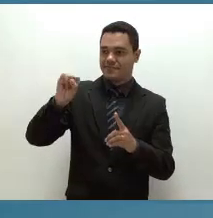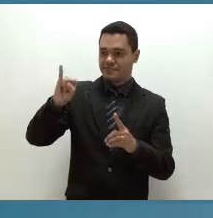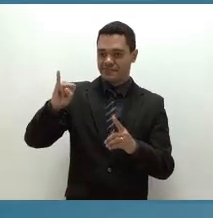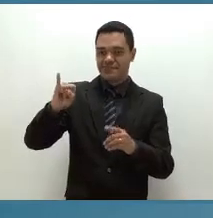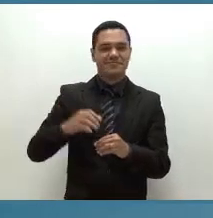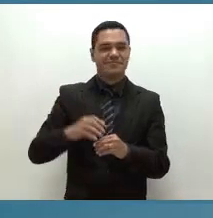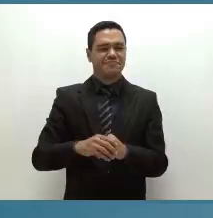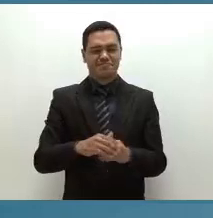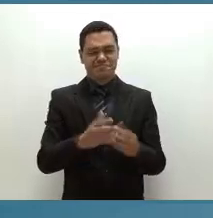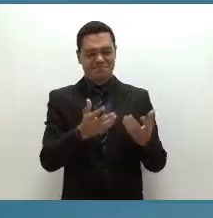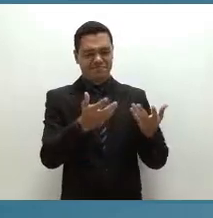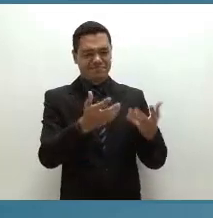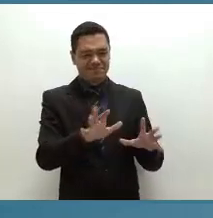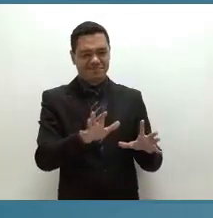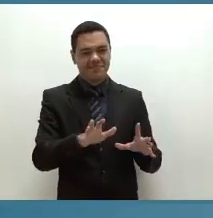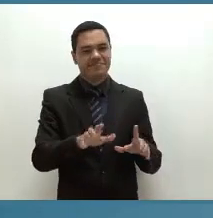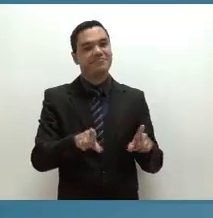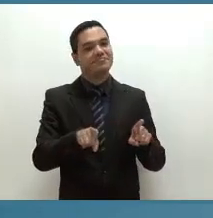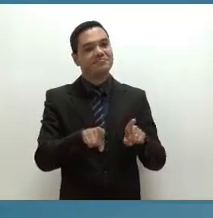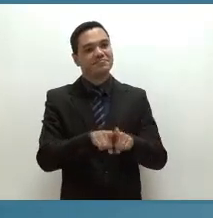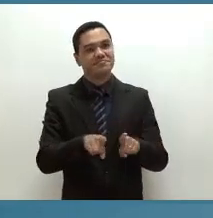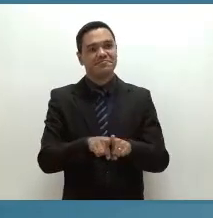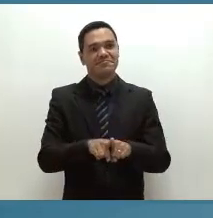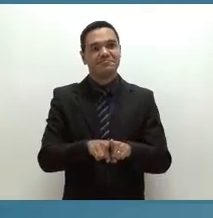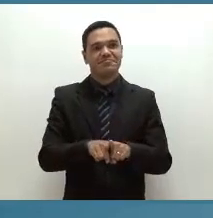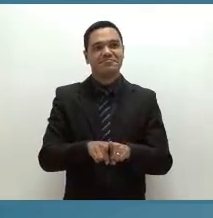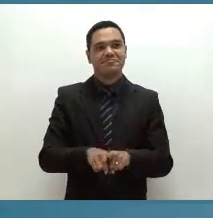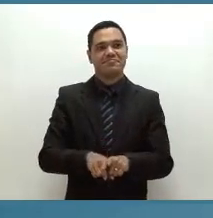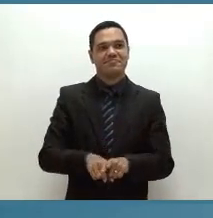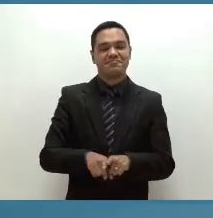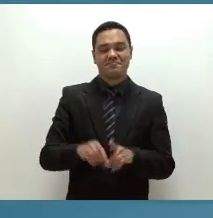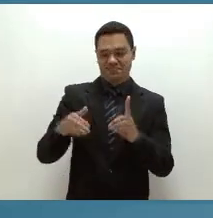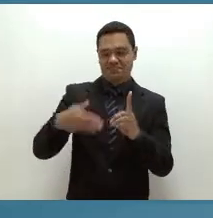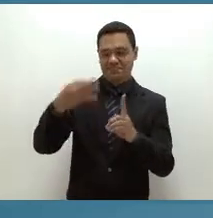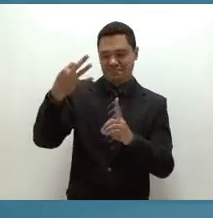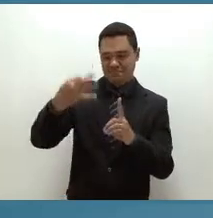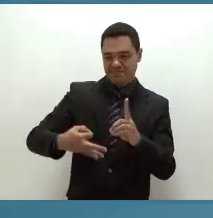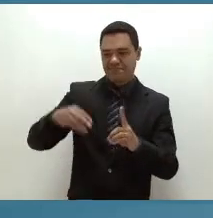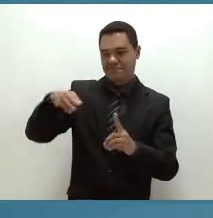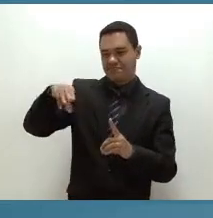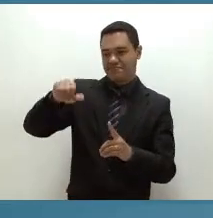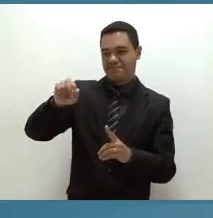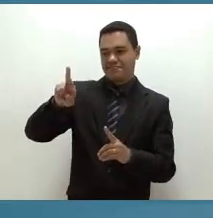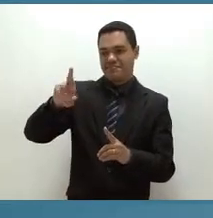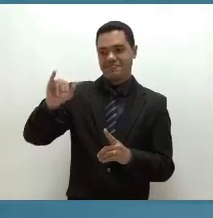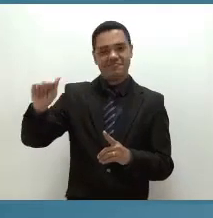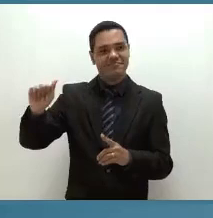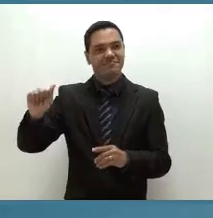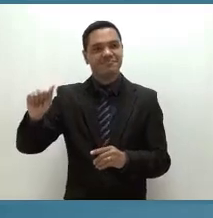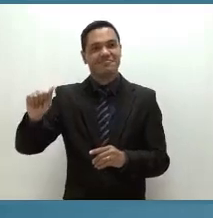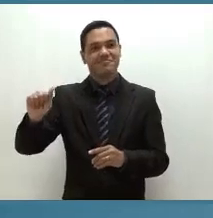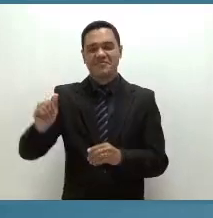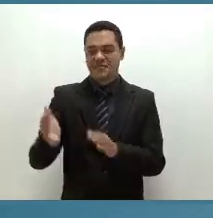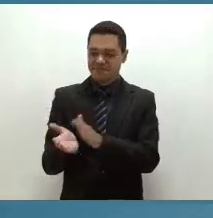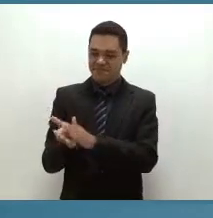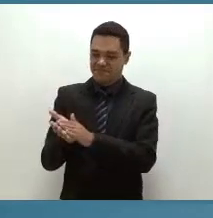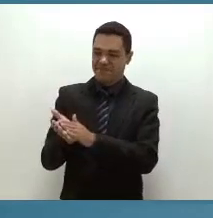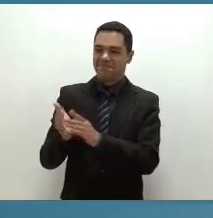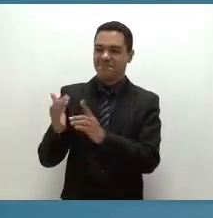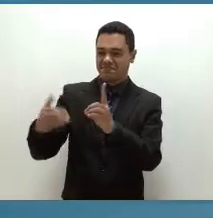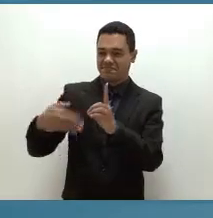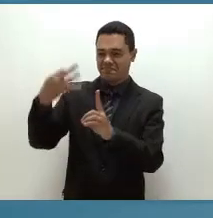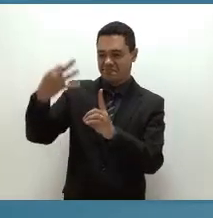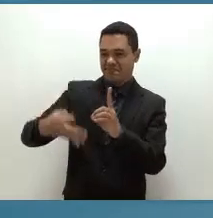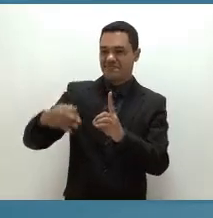a mesma linha da desembargadora Rosileide e da doutora Maria do Céu, antecipando os parabéns ao meu nosso